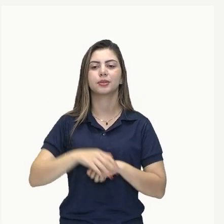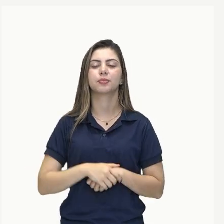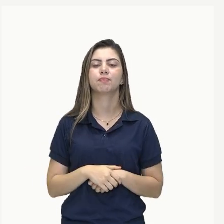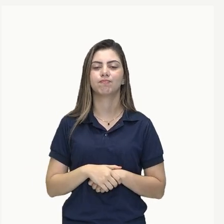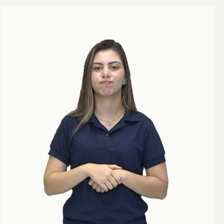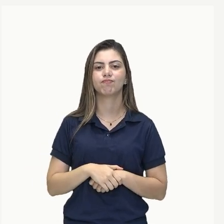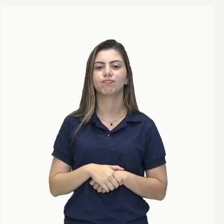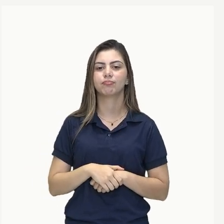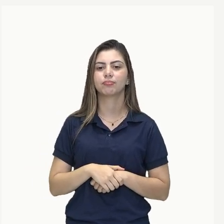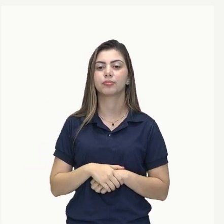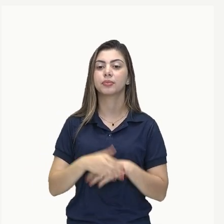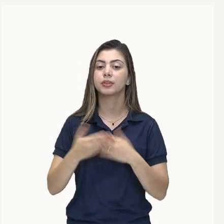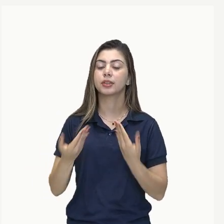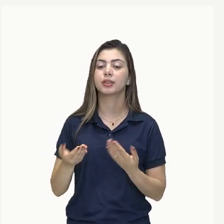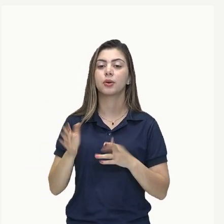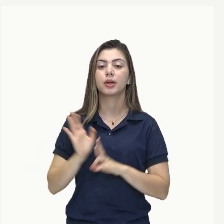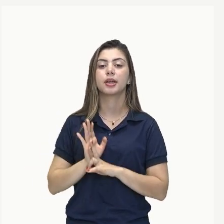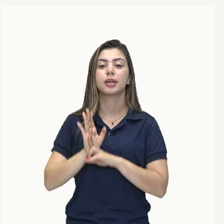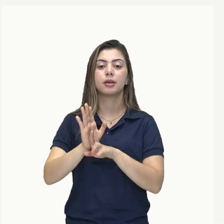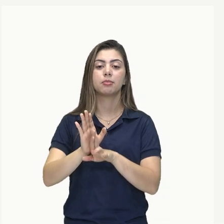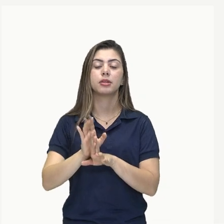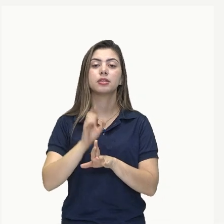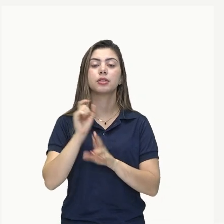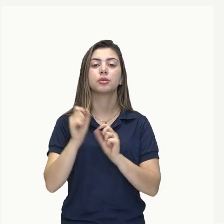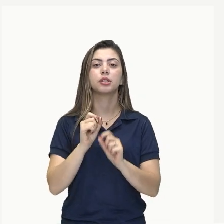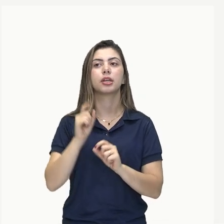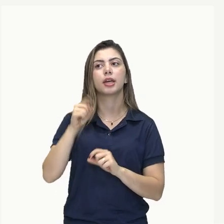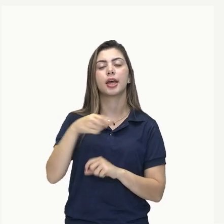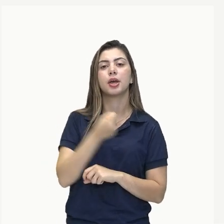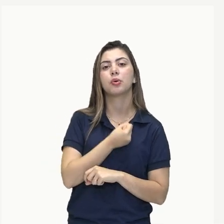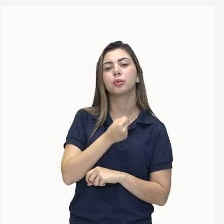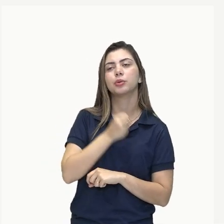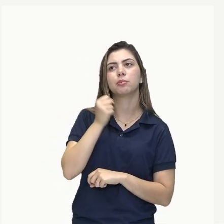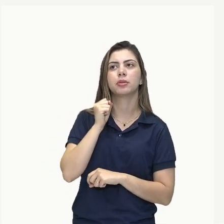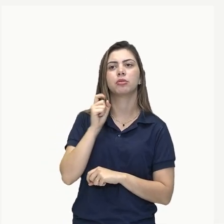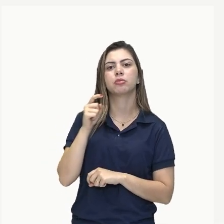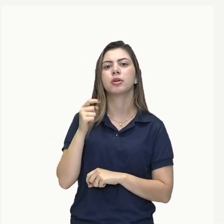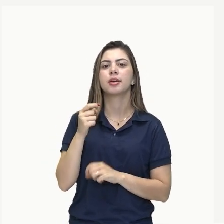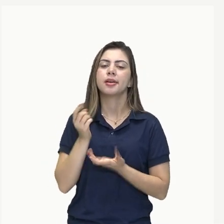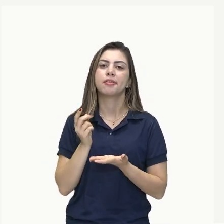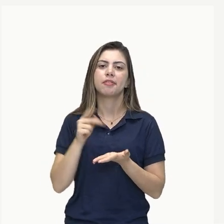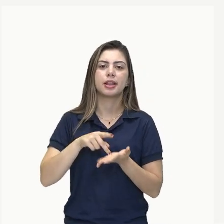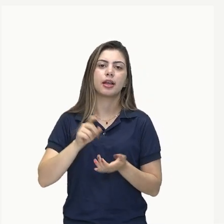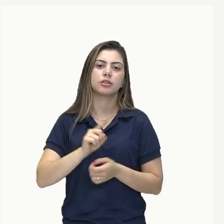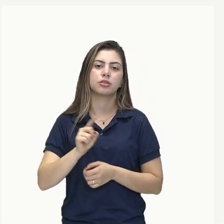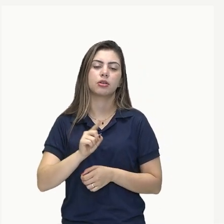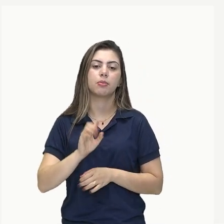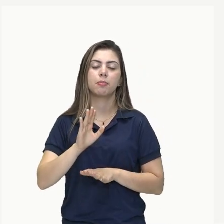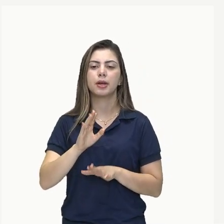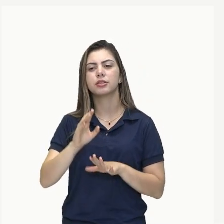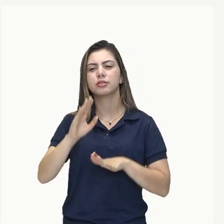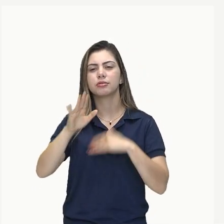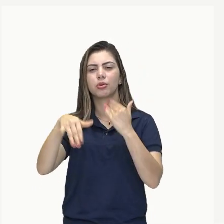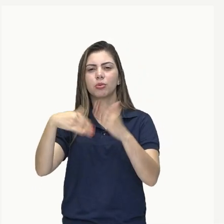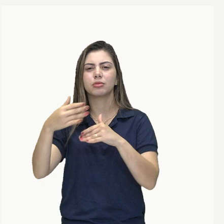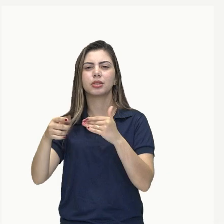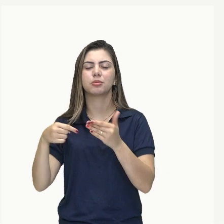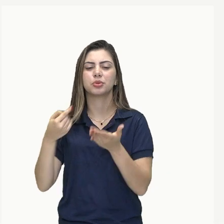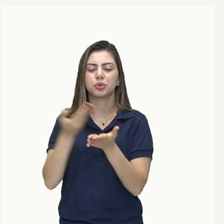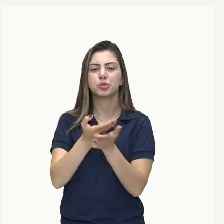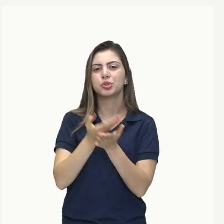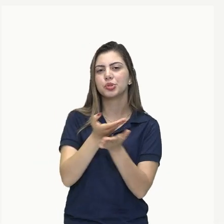Que i representa um número imaginário. A gente vai tomar mais conhecimento, conforme a gente vai avançando os